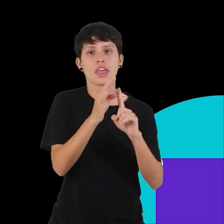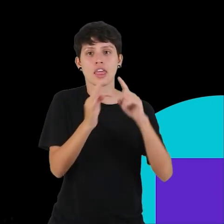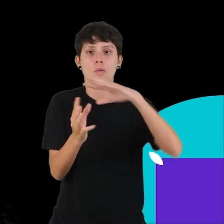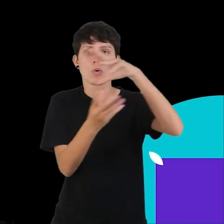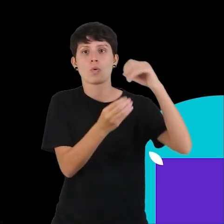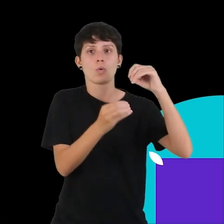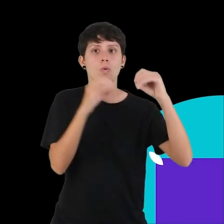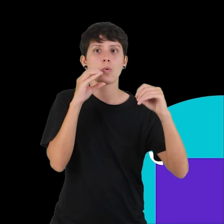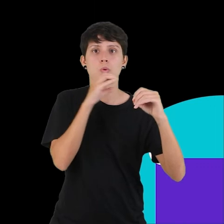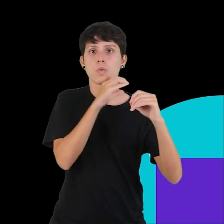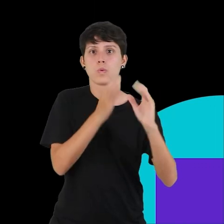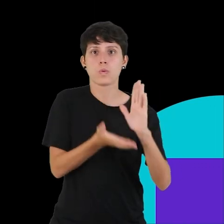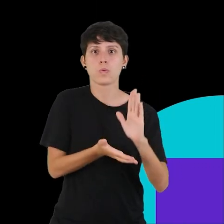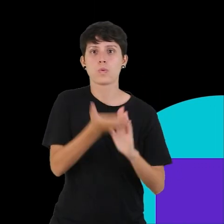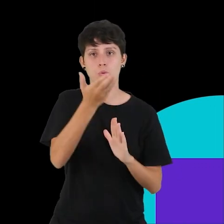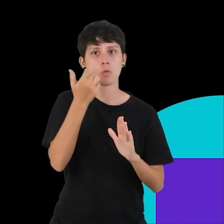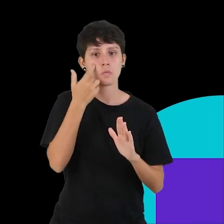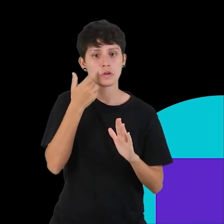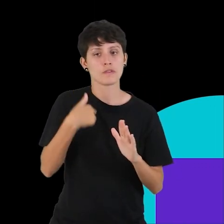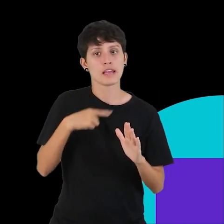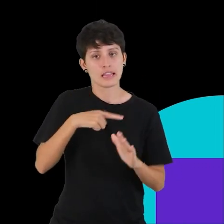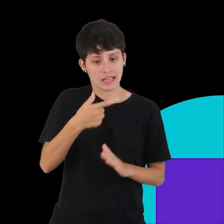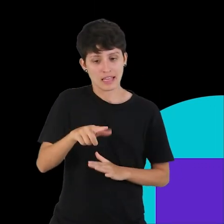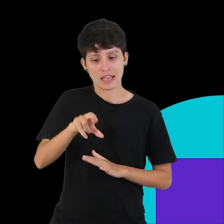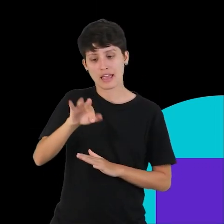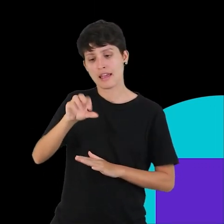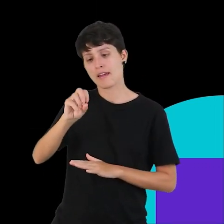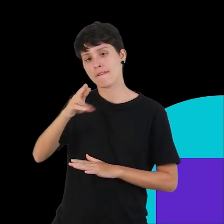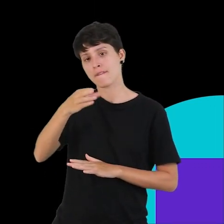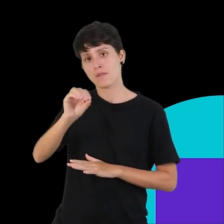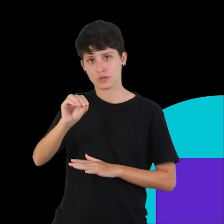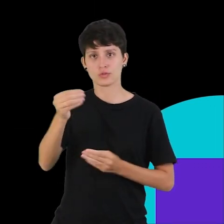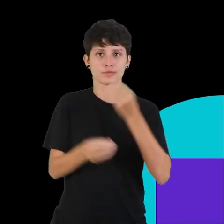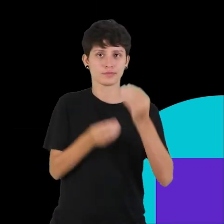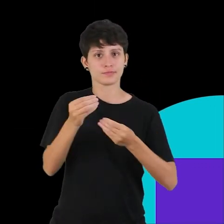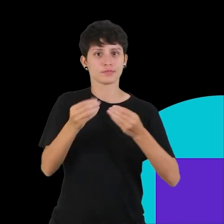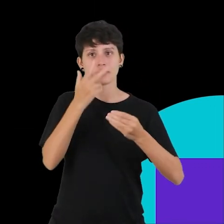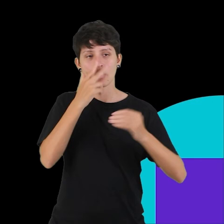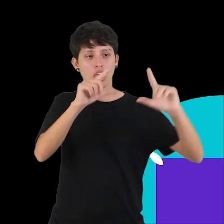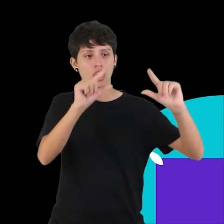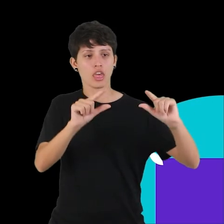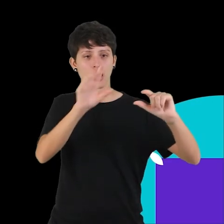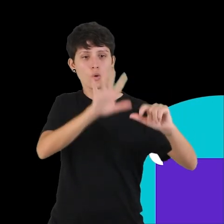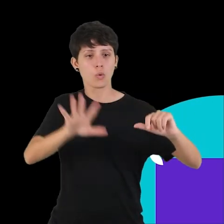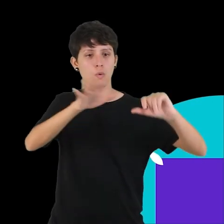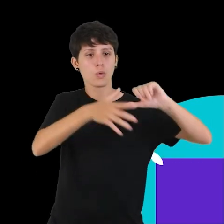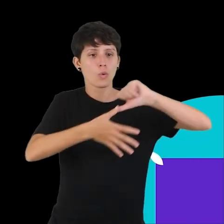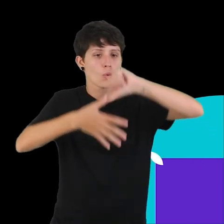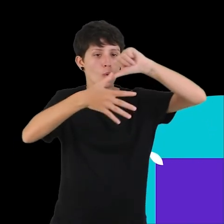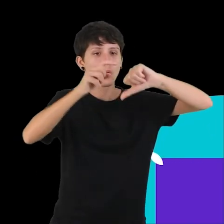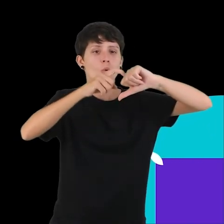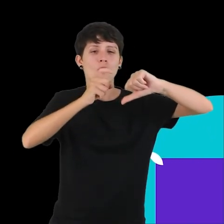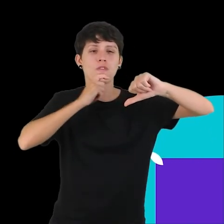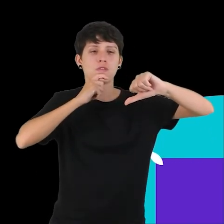dele. Na Nestlé é a mesma coisa, se eu só mostrasse para vocês a história da Keitiane, vocês não iam ver essa visão do todo, talvez ali a